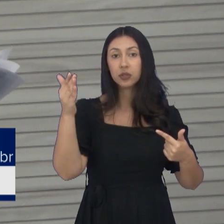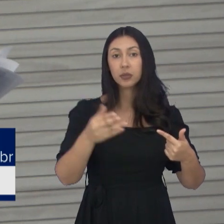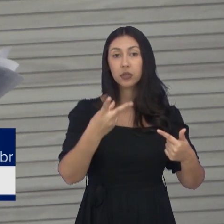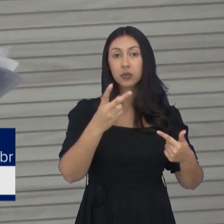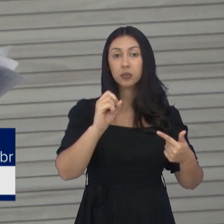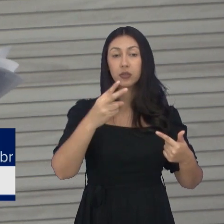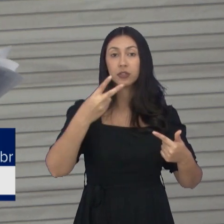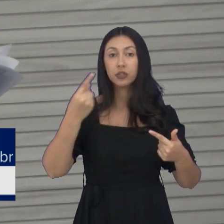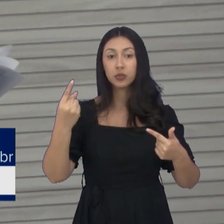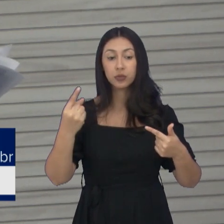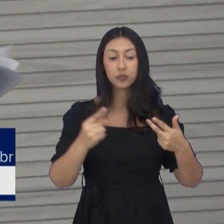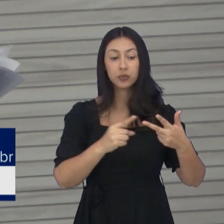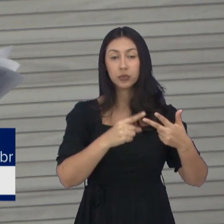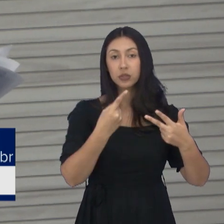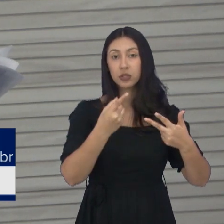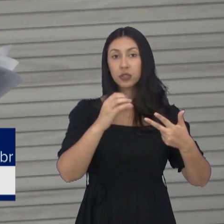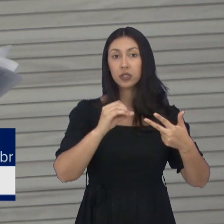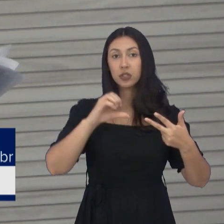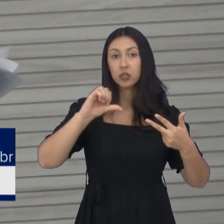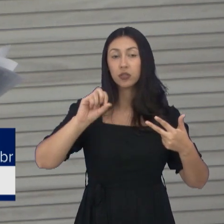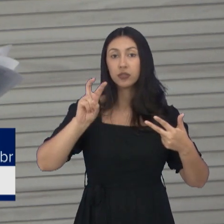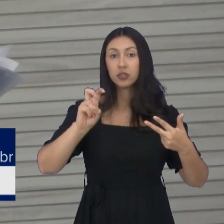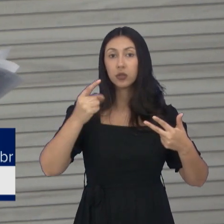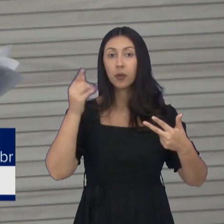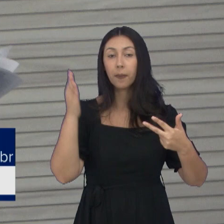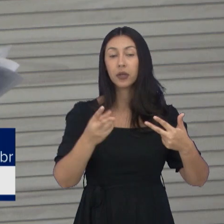8917/2021, processo 10951/2021, processo